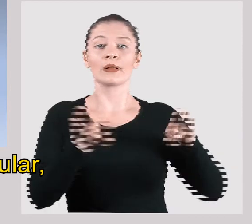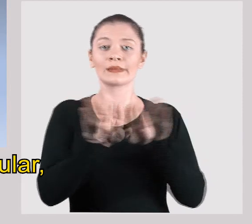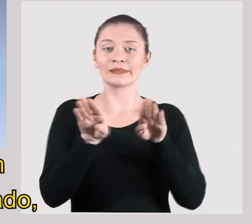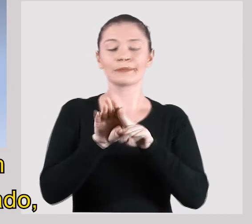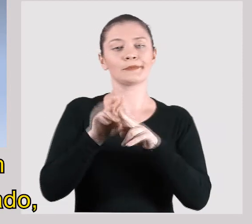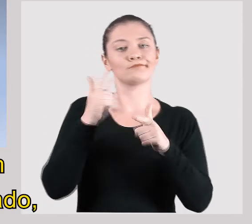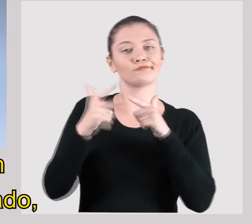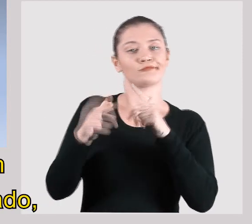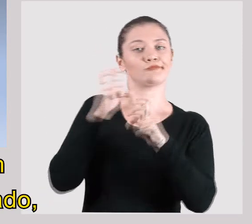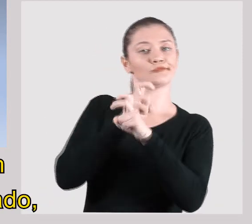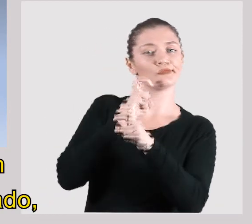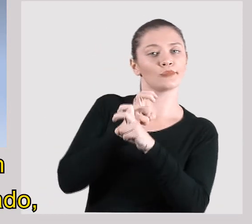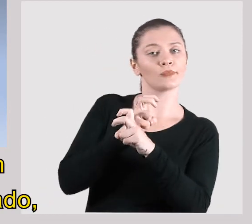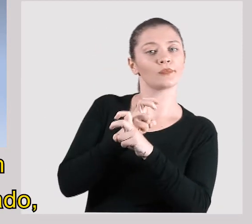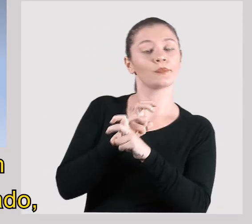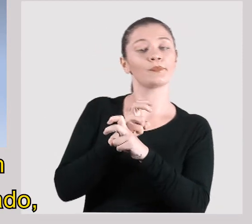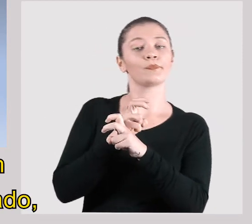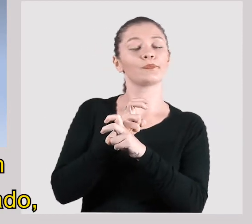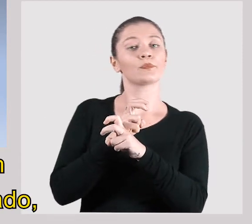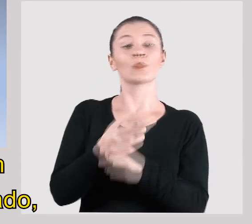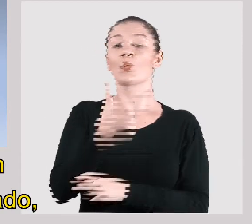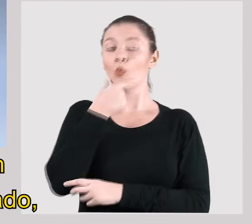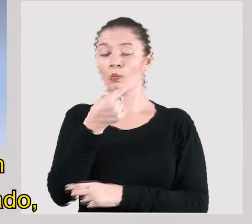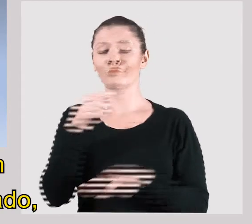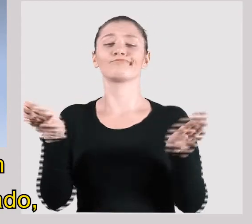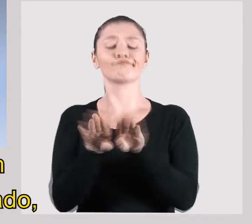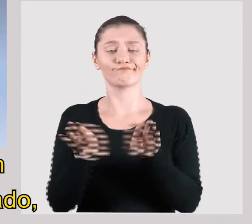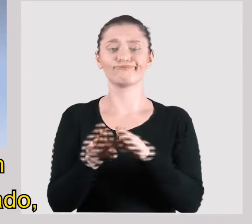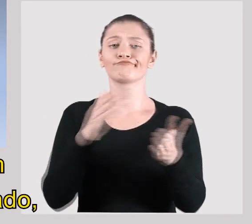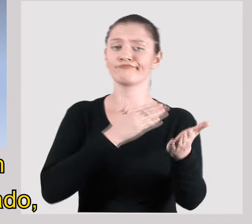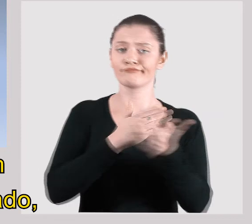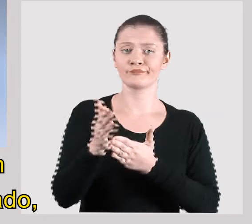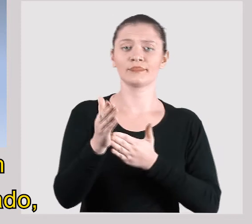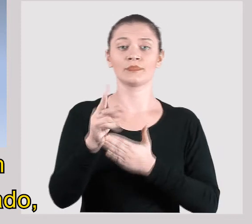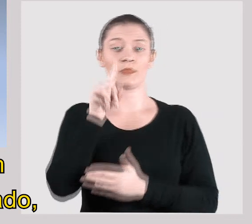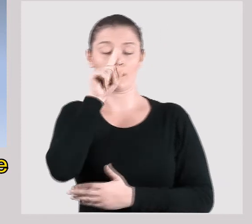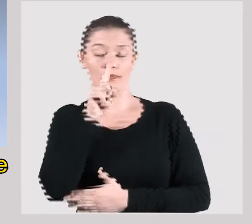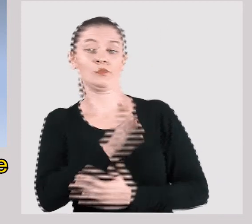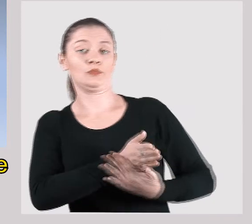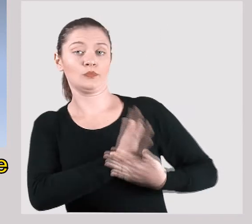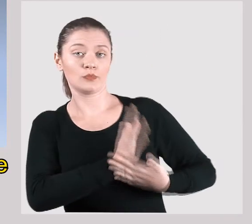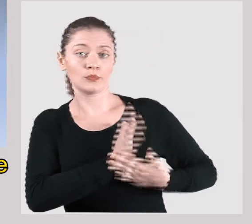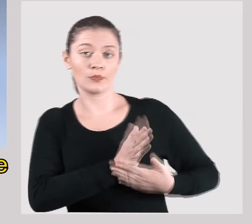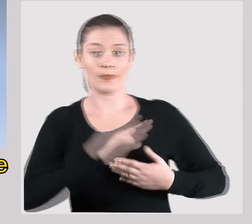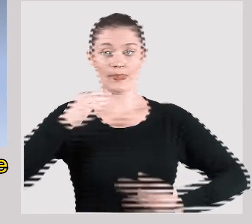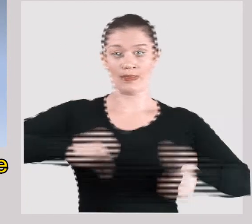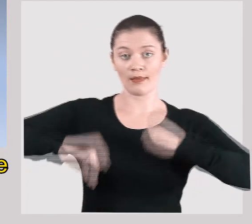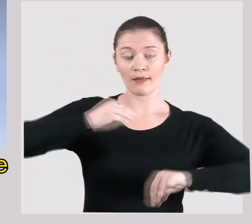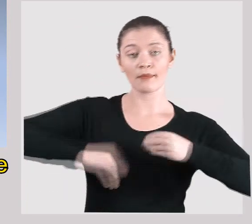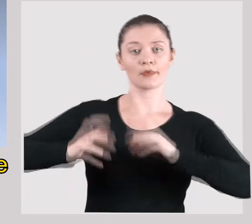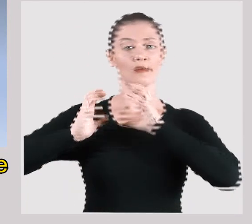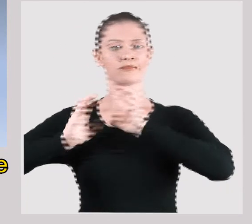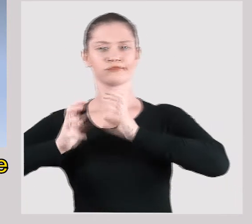osteoporose, né, os homens também começam a ter risco cardiovascular aumentado, depressão cognitiva, uma